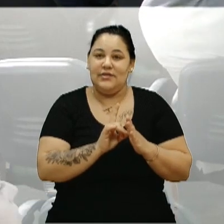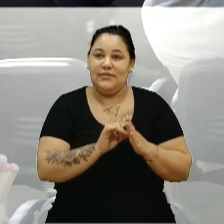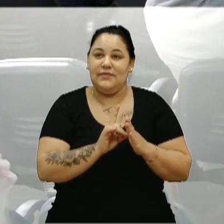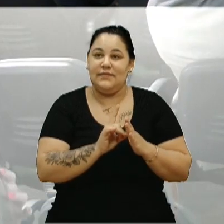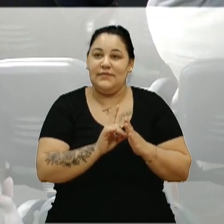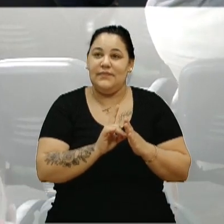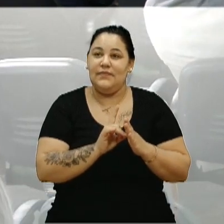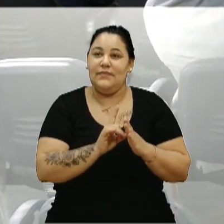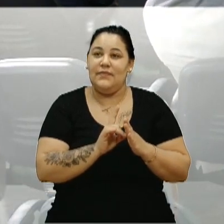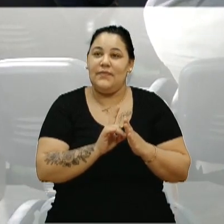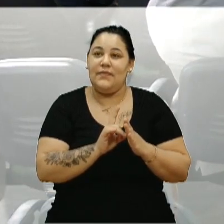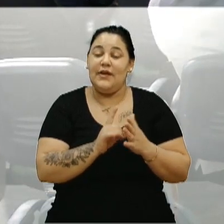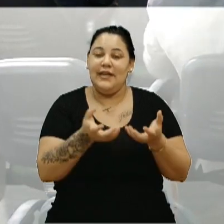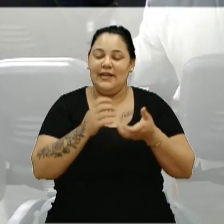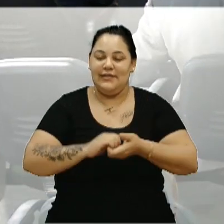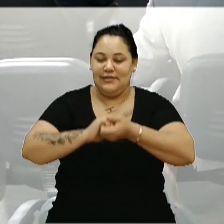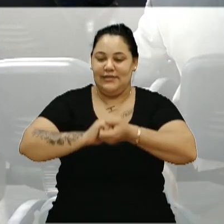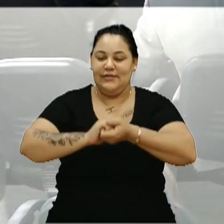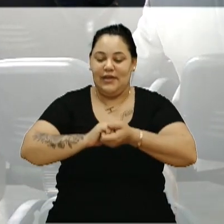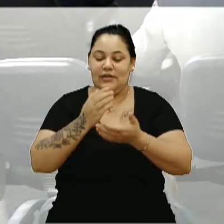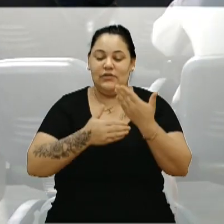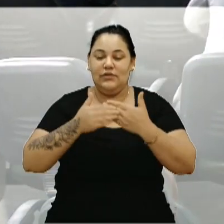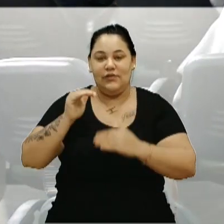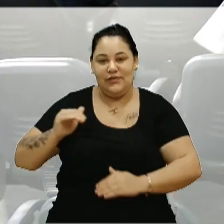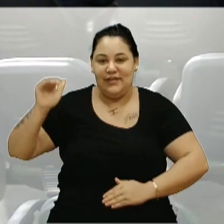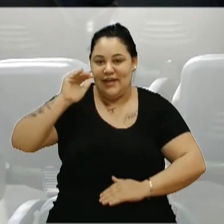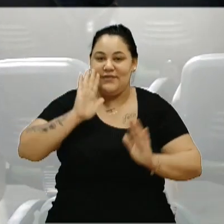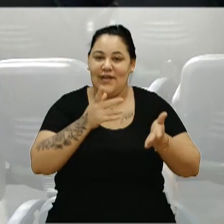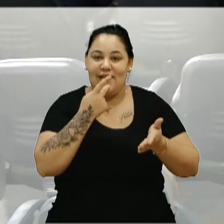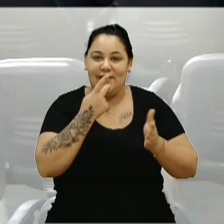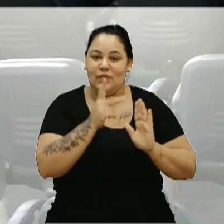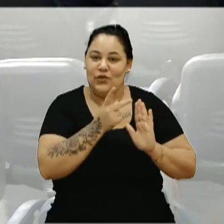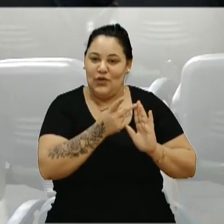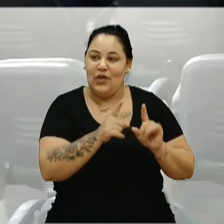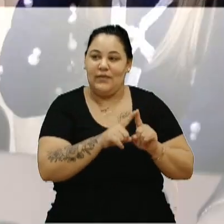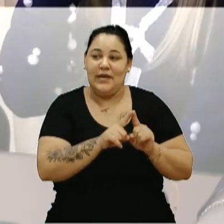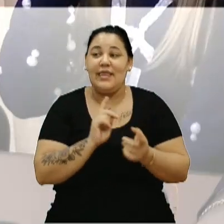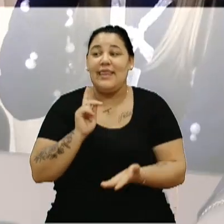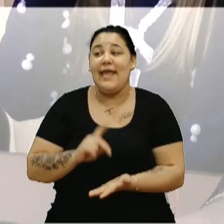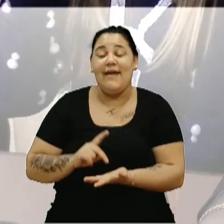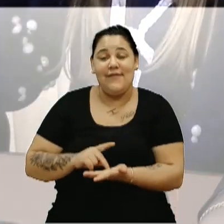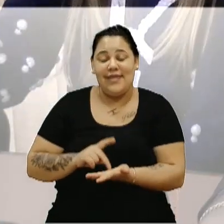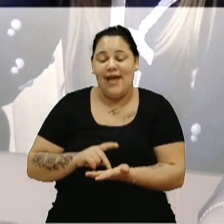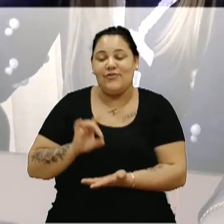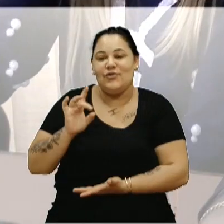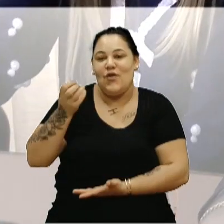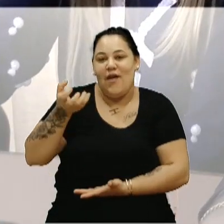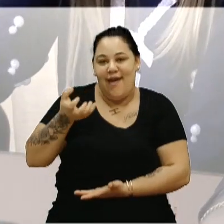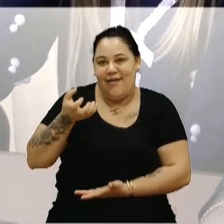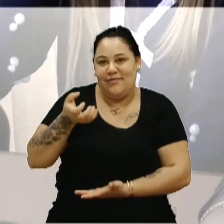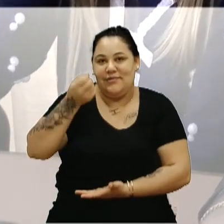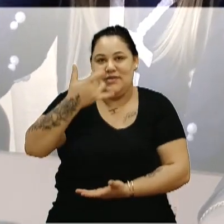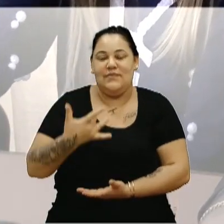do Legislativo, né, saudar já todas as autoridades já mencionadas aqui no protocolo. Na verdade, eu só quero salientar